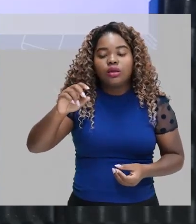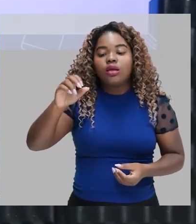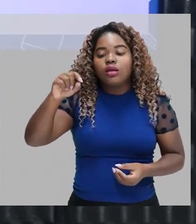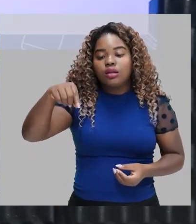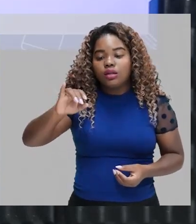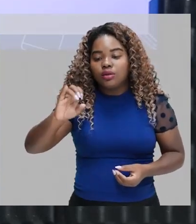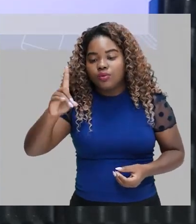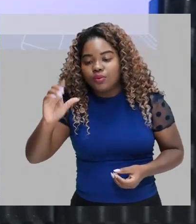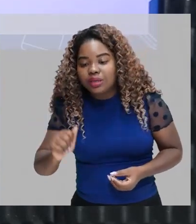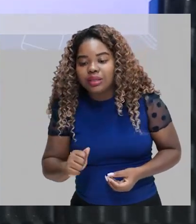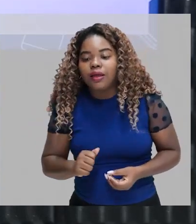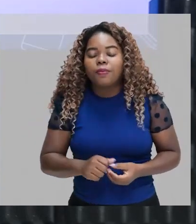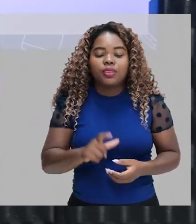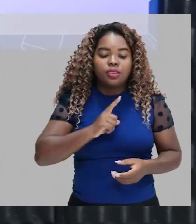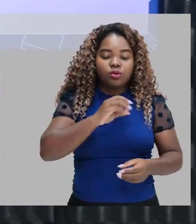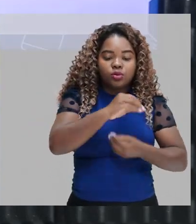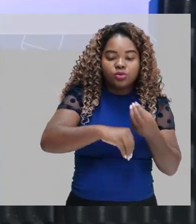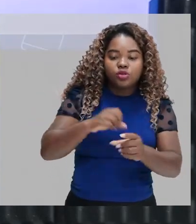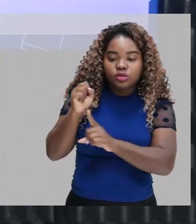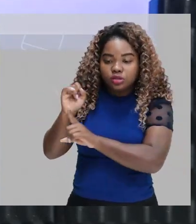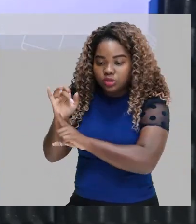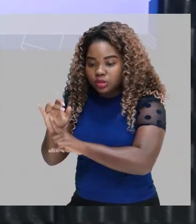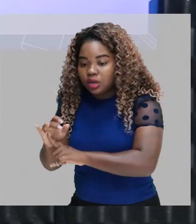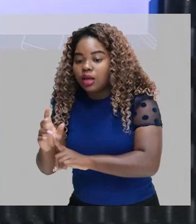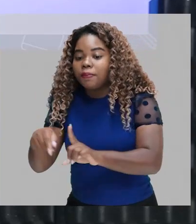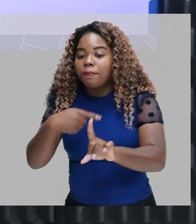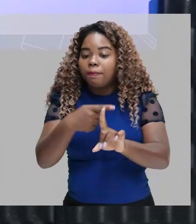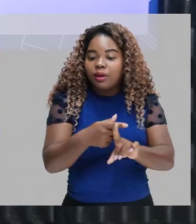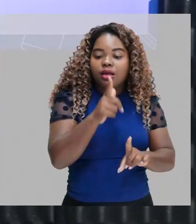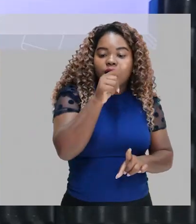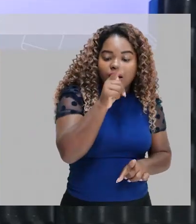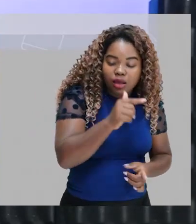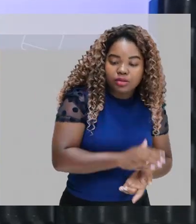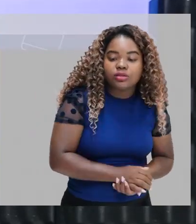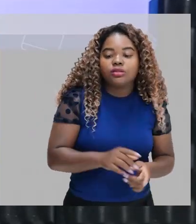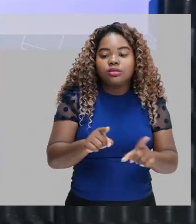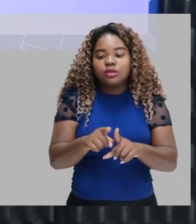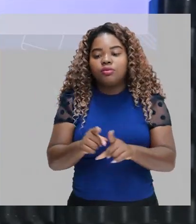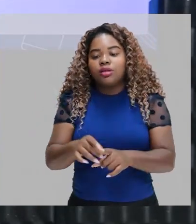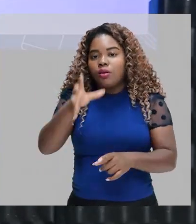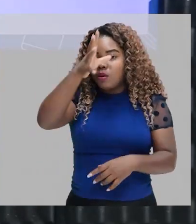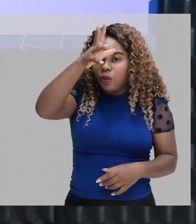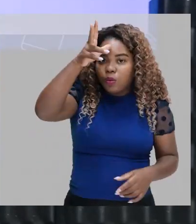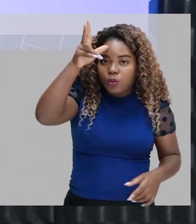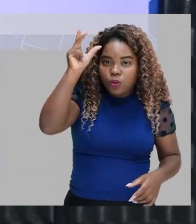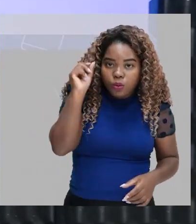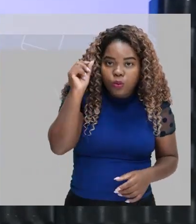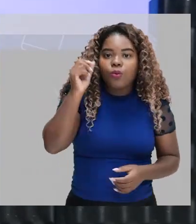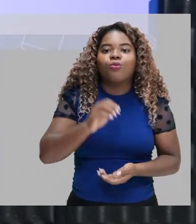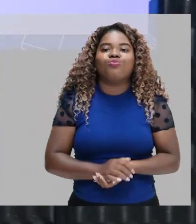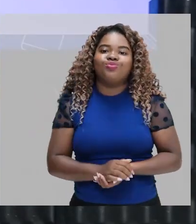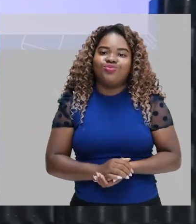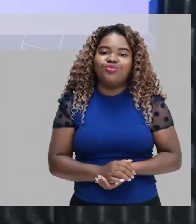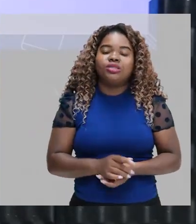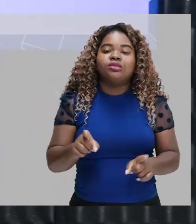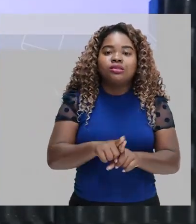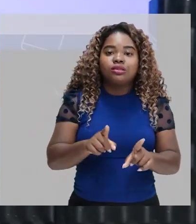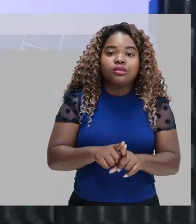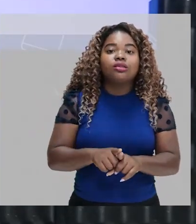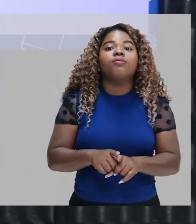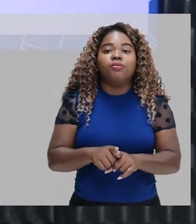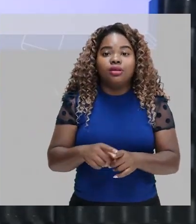líquido, certo? O gás aqui, no caso, é o gás carbônico. O refrigerante, né? Os refrigerantes, as